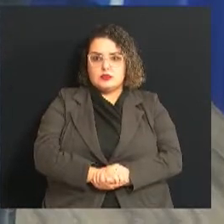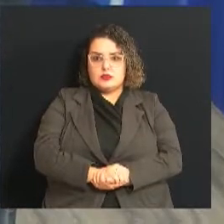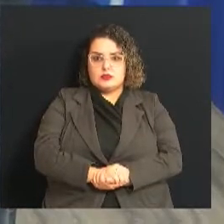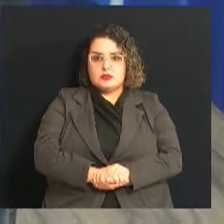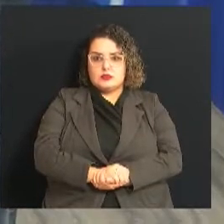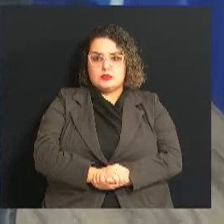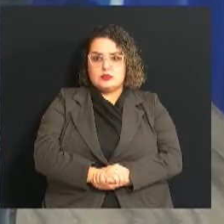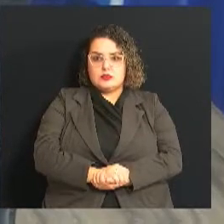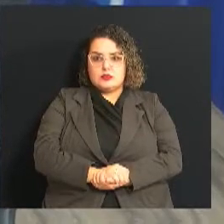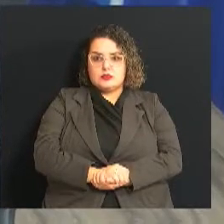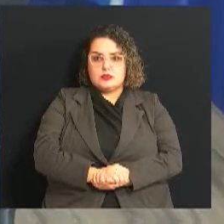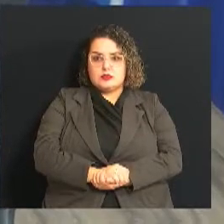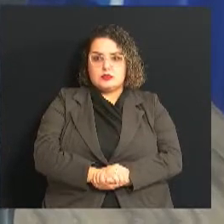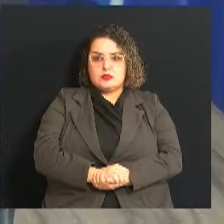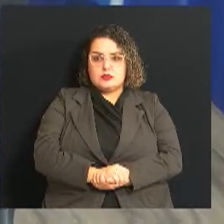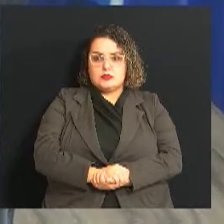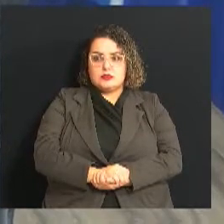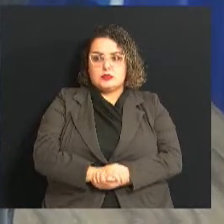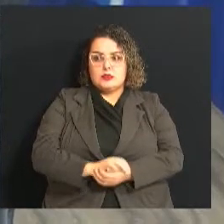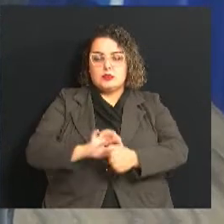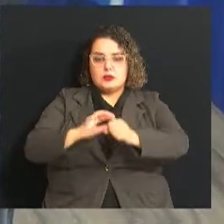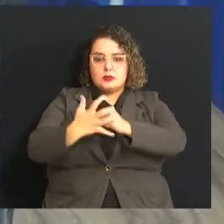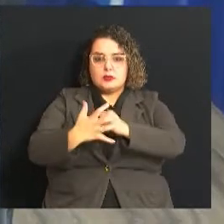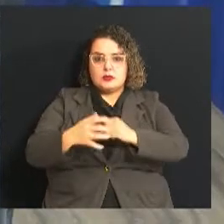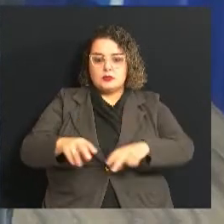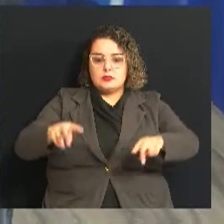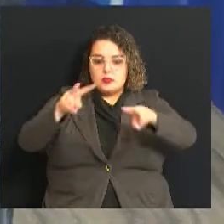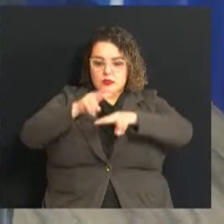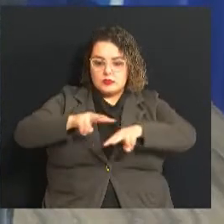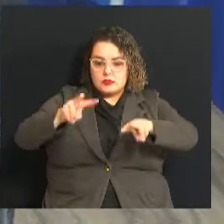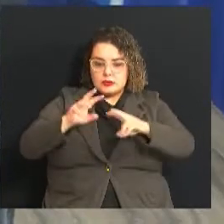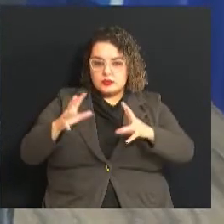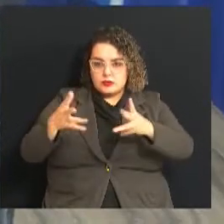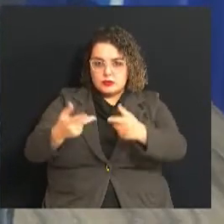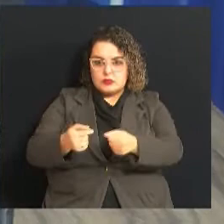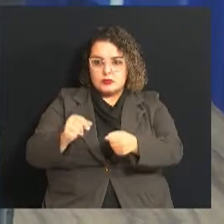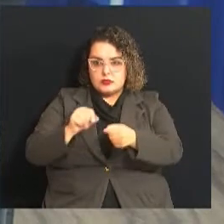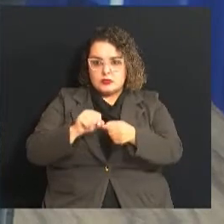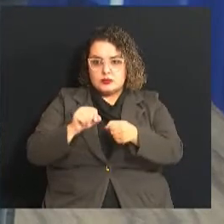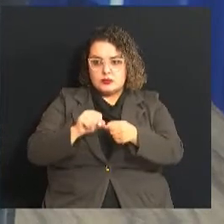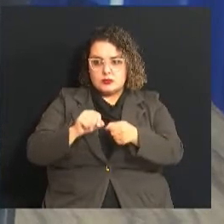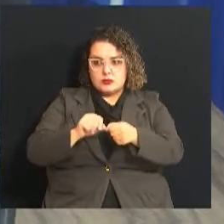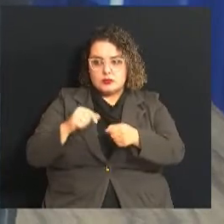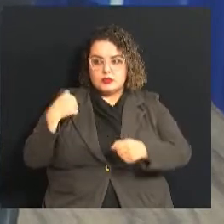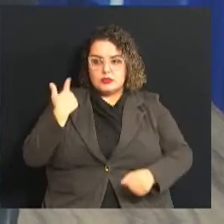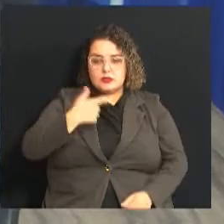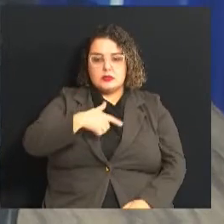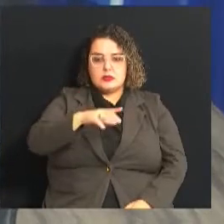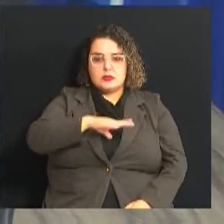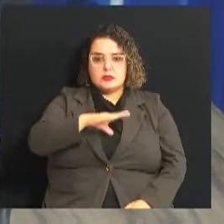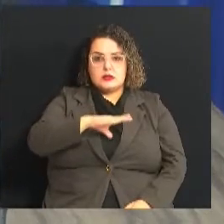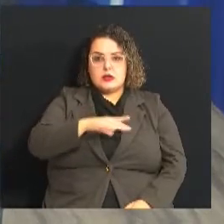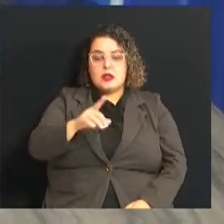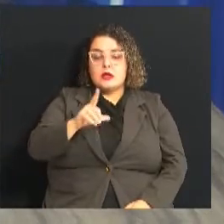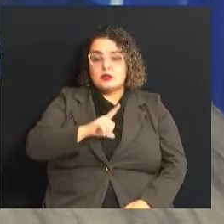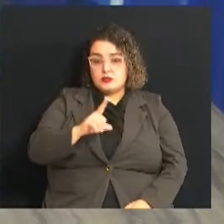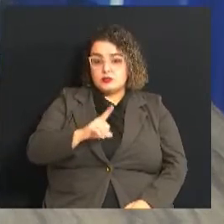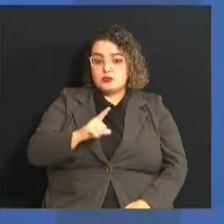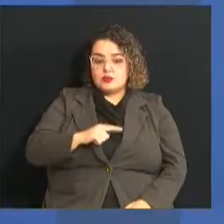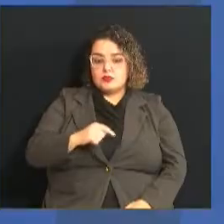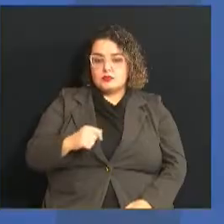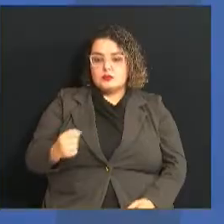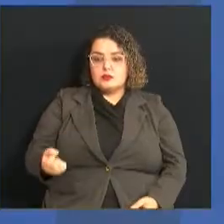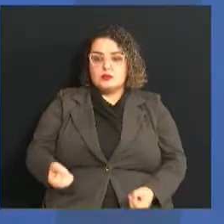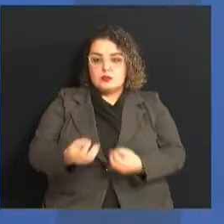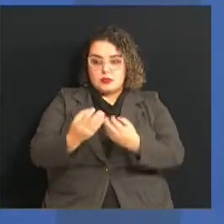sobre Covid-19, aquele panorama que a gente faz na nossa cidade. A gente teve uma atualização, de acordo com o